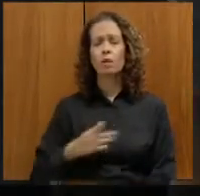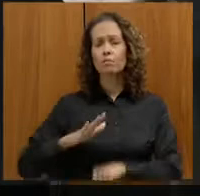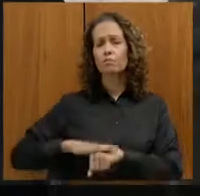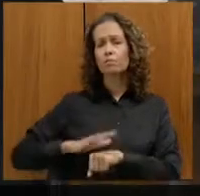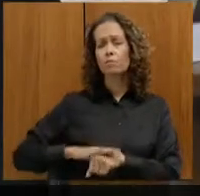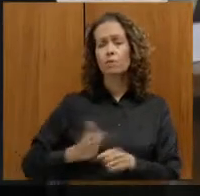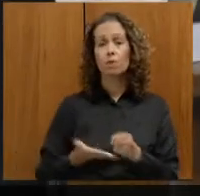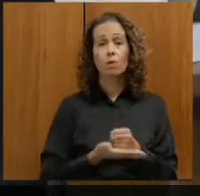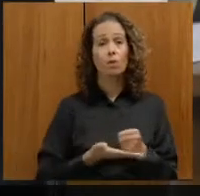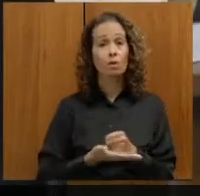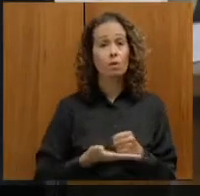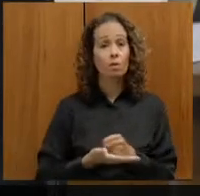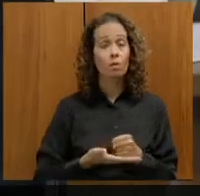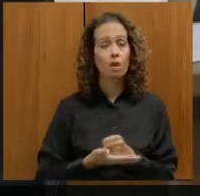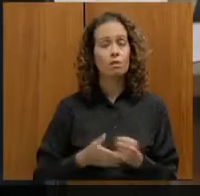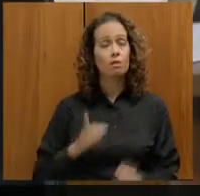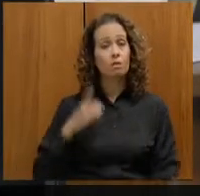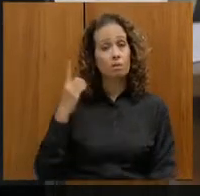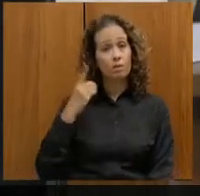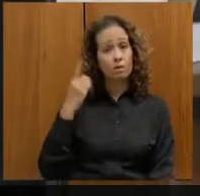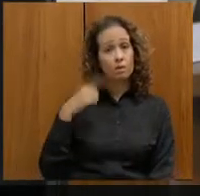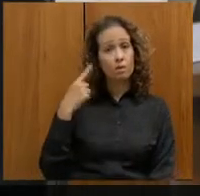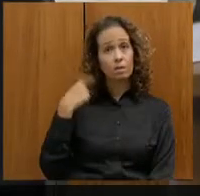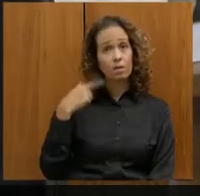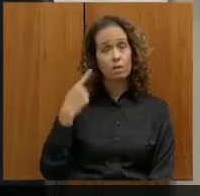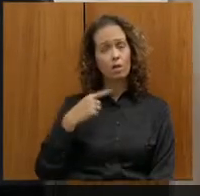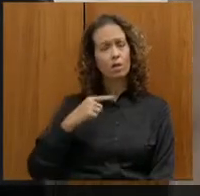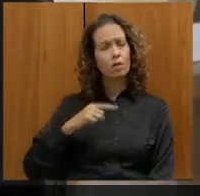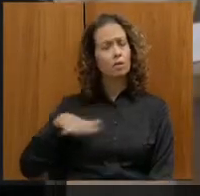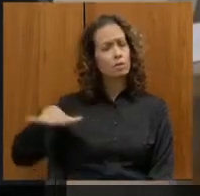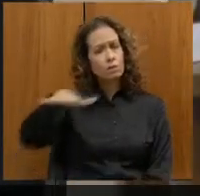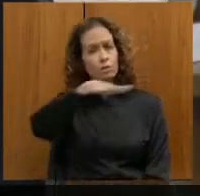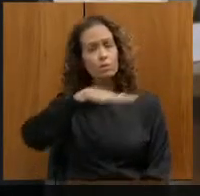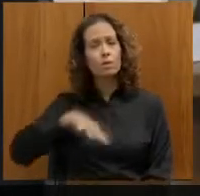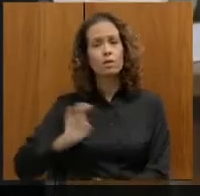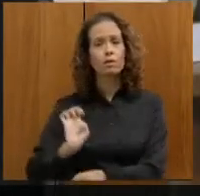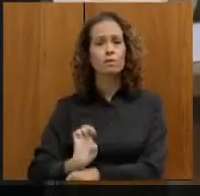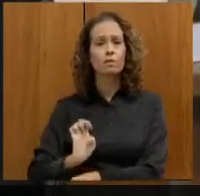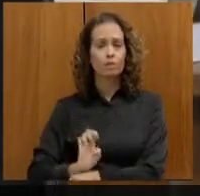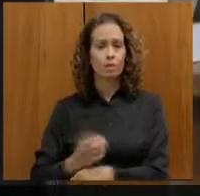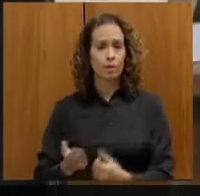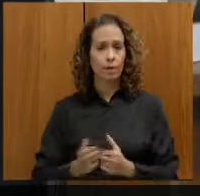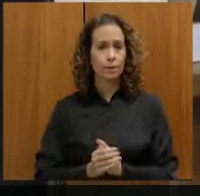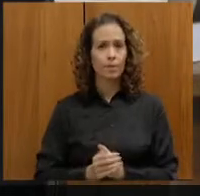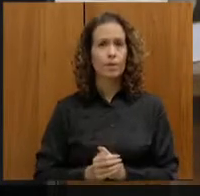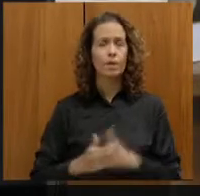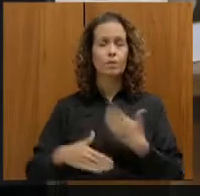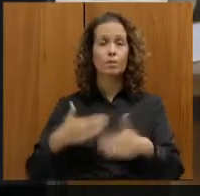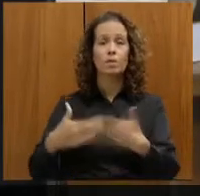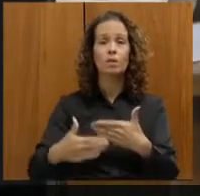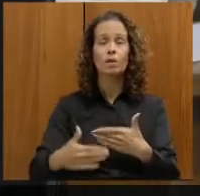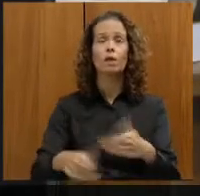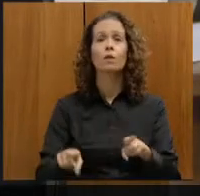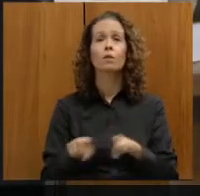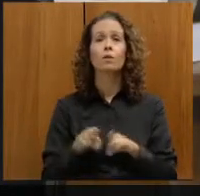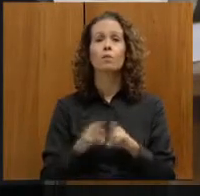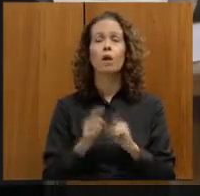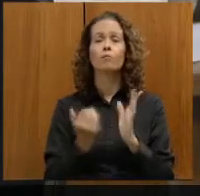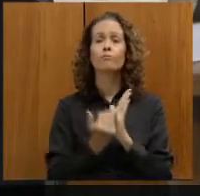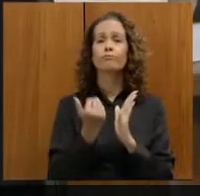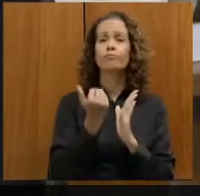no parecer da Advocacia Geral do Estado sopa a progressão e promoção né